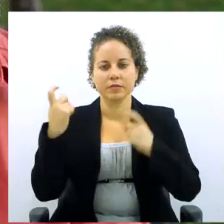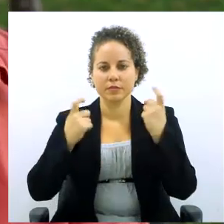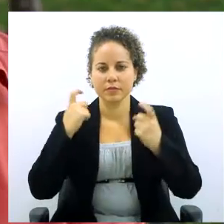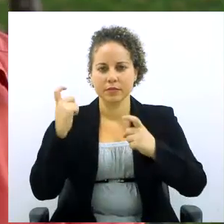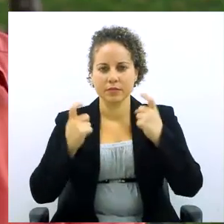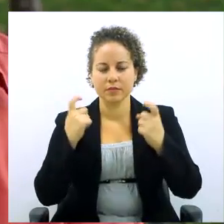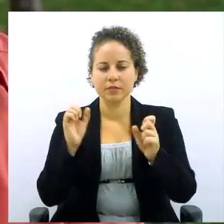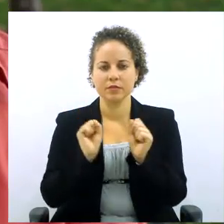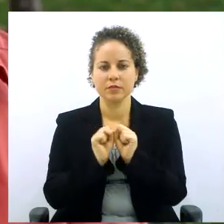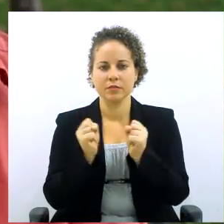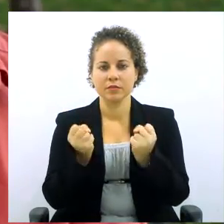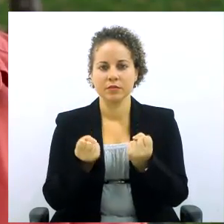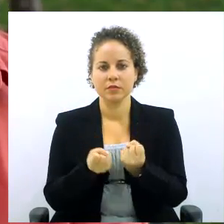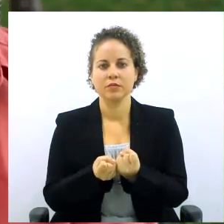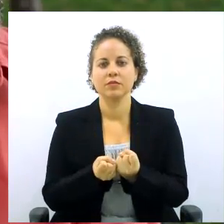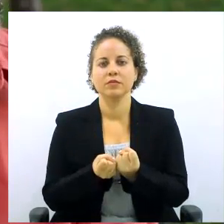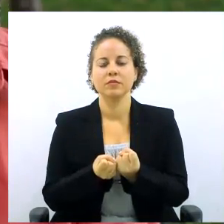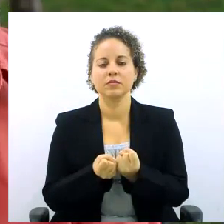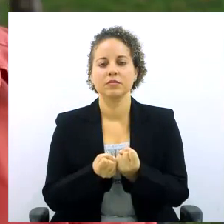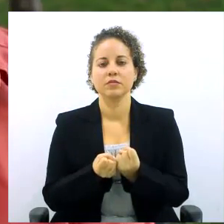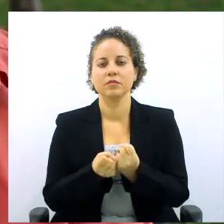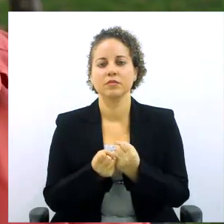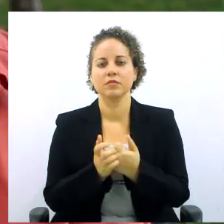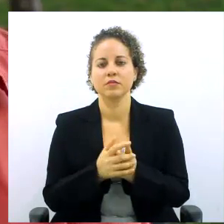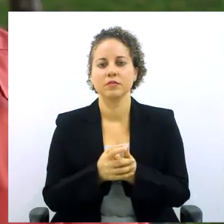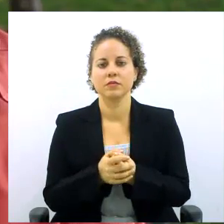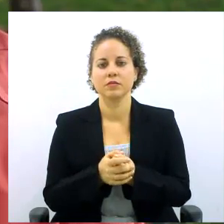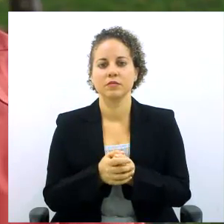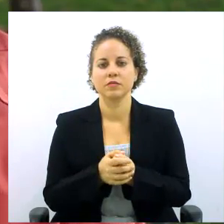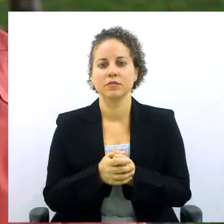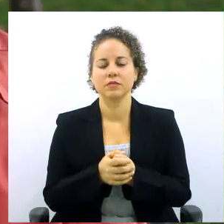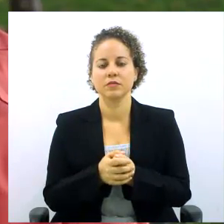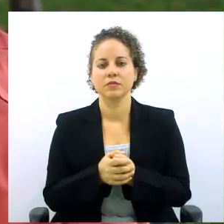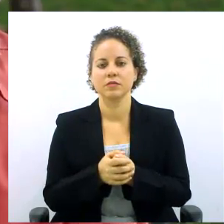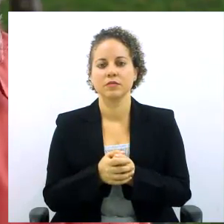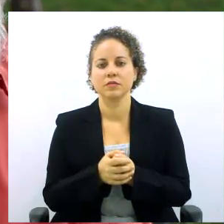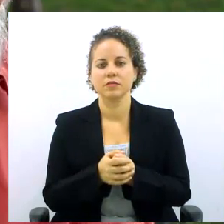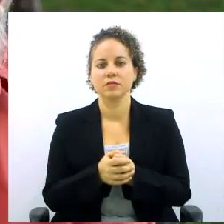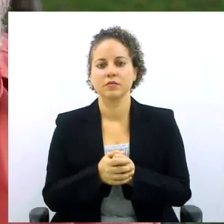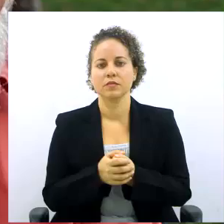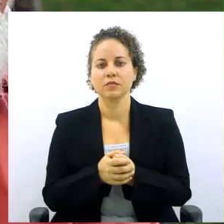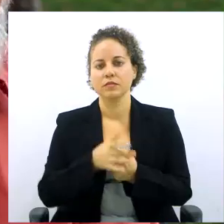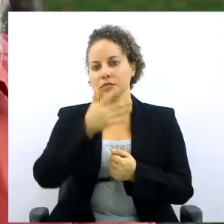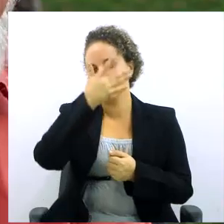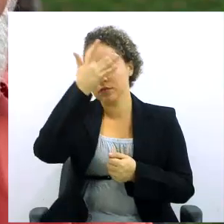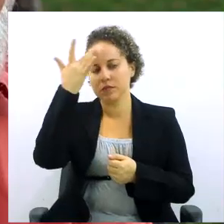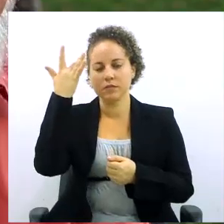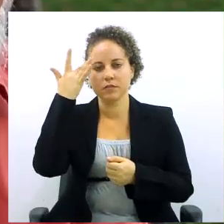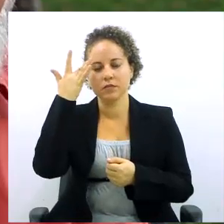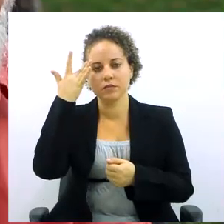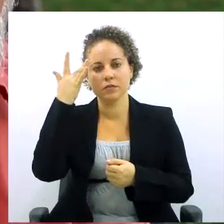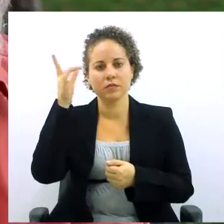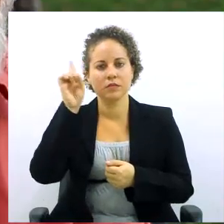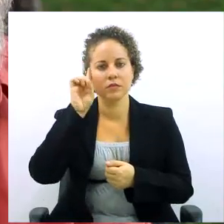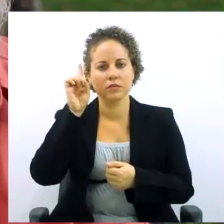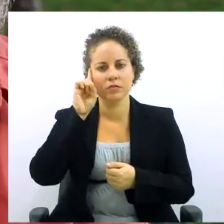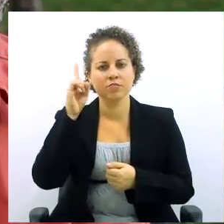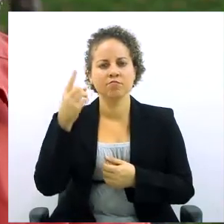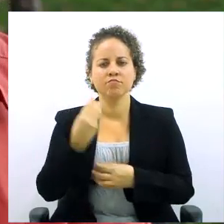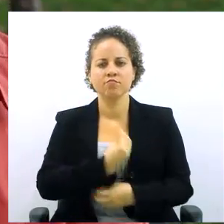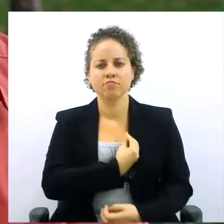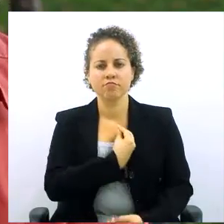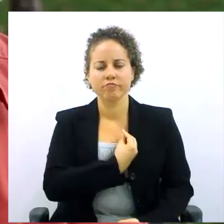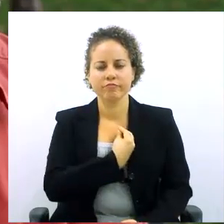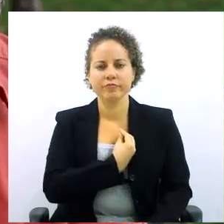a sociedade, né, estão todos, né, pessoas no seu dia a dia, etc., estão se